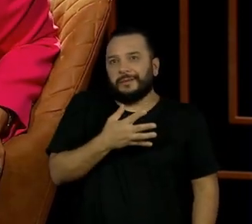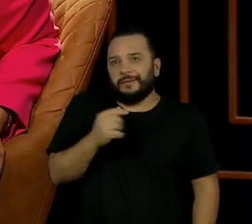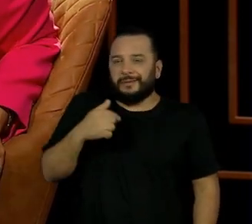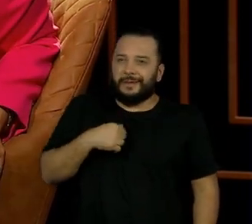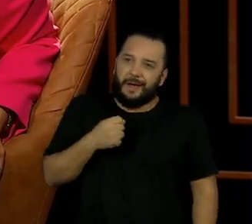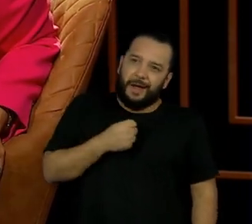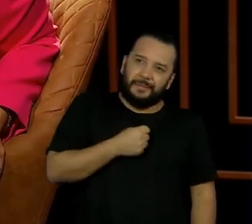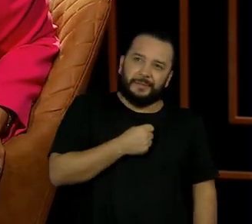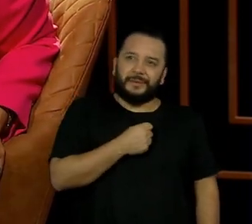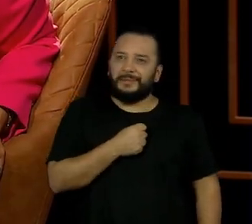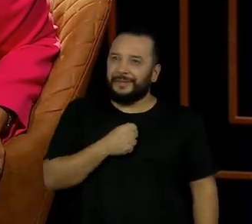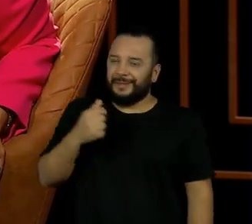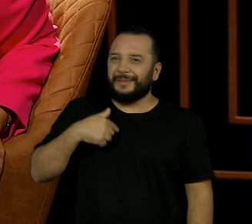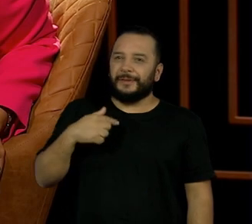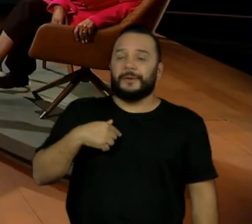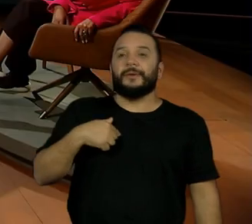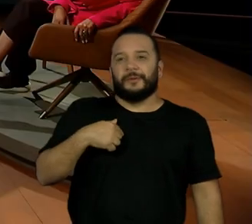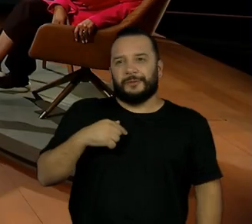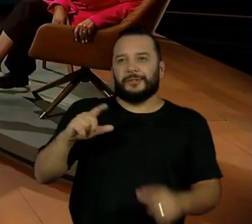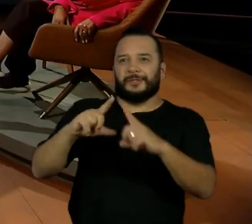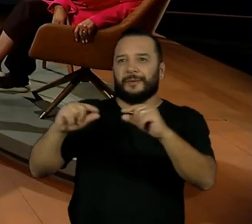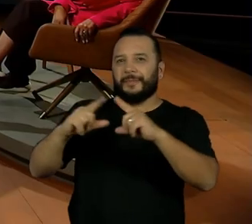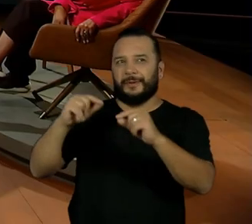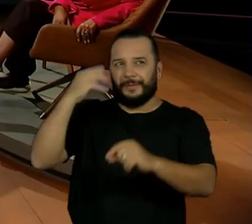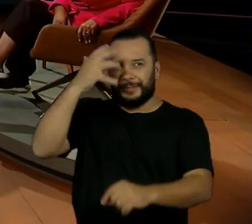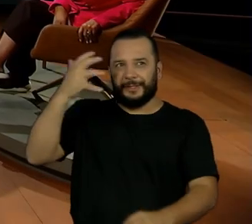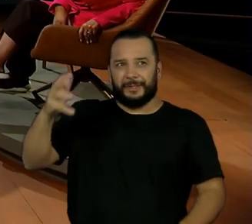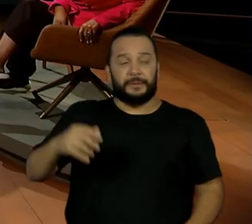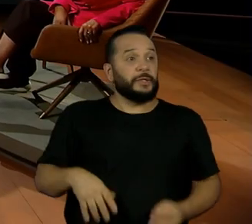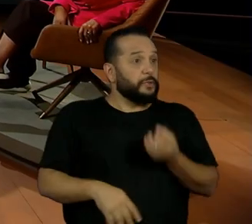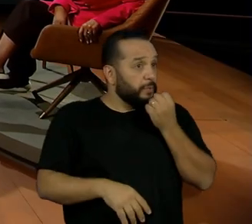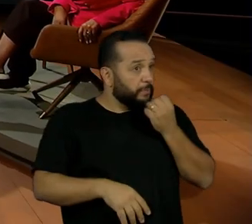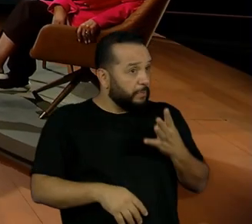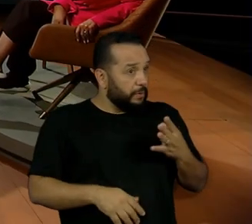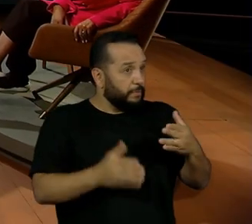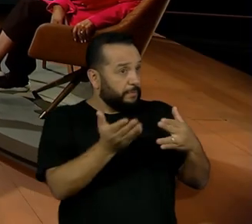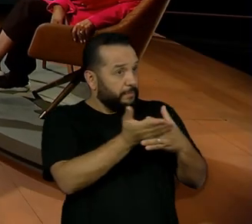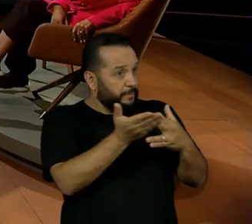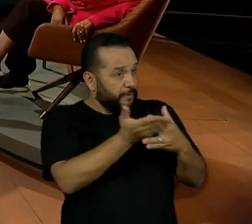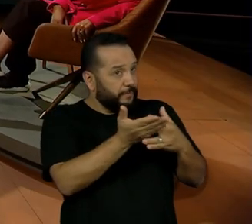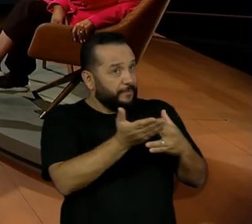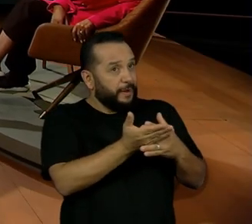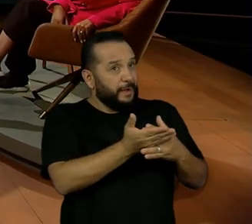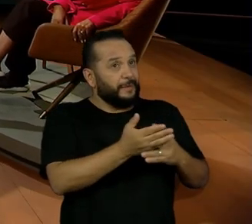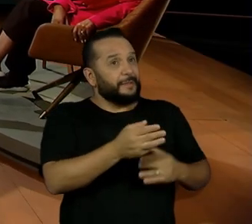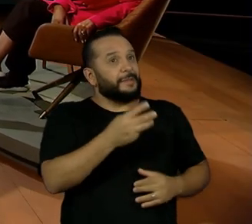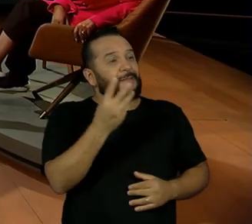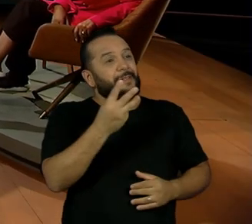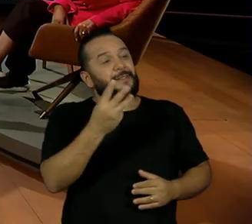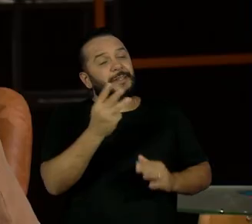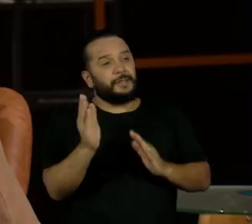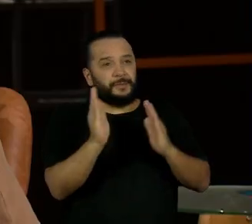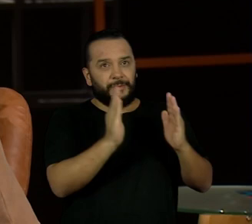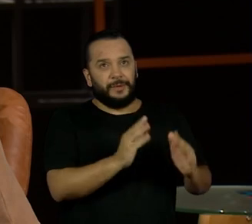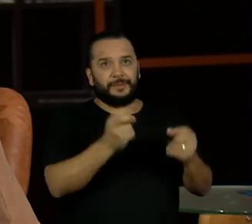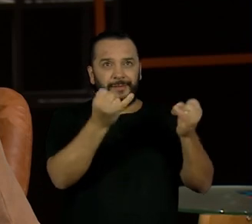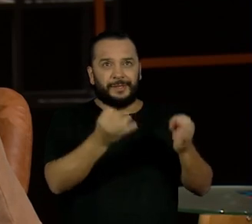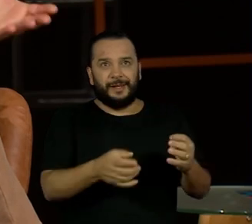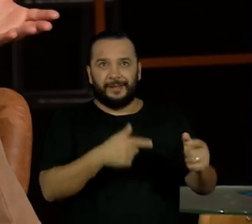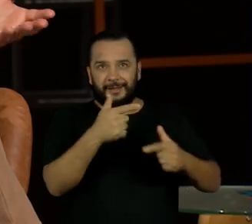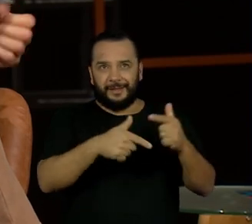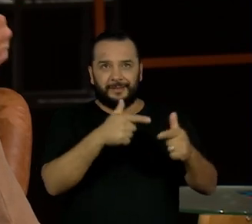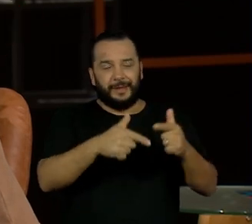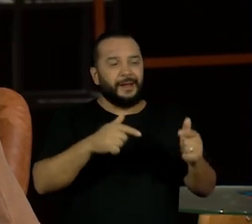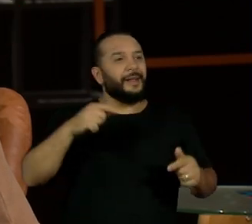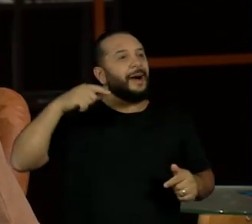paixão pelo Japão a gente vai fazer mais uma pausa no terceiro bloco A gente vai falar um pouco do seu trabalho como